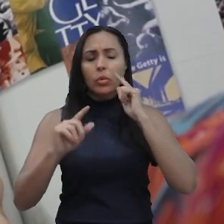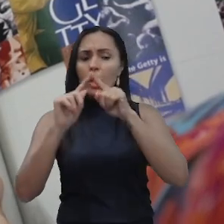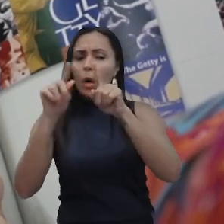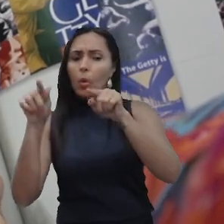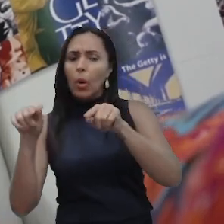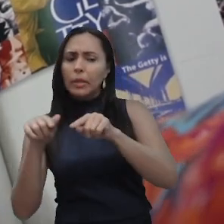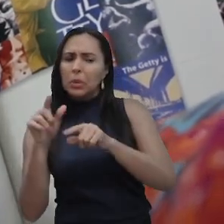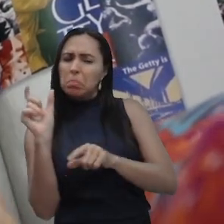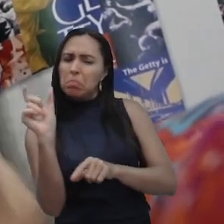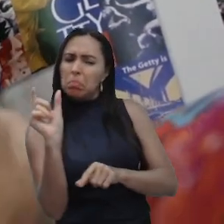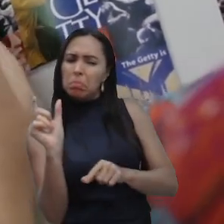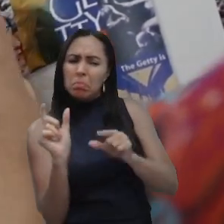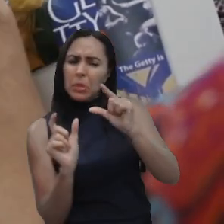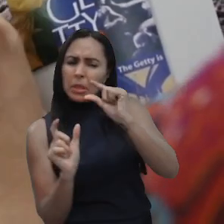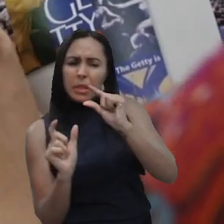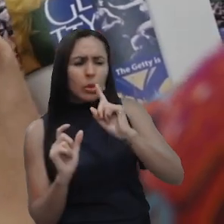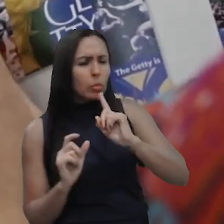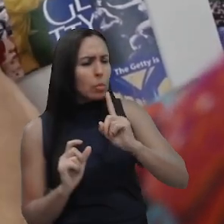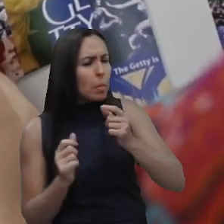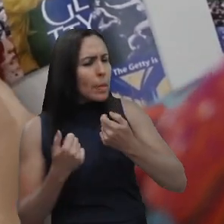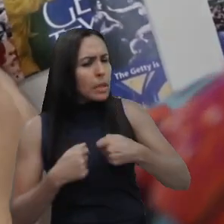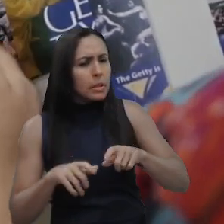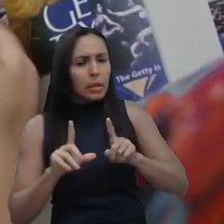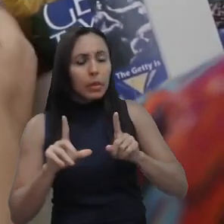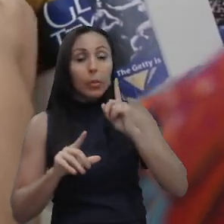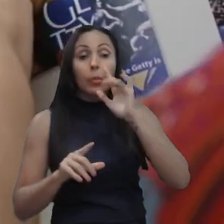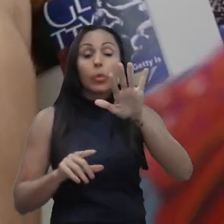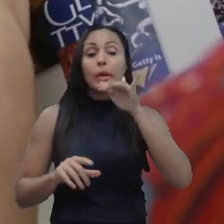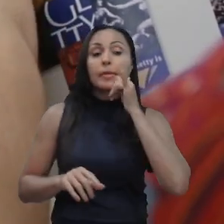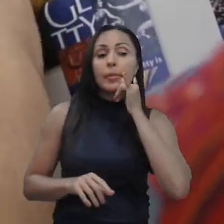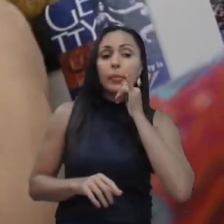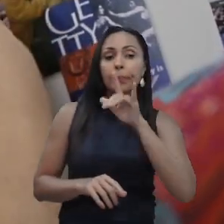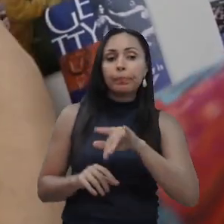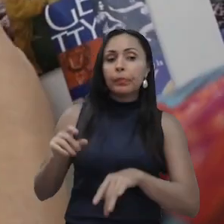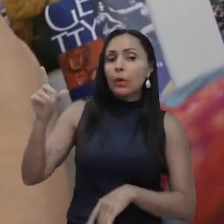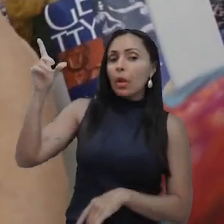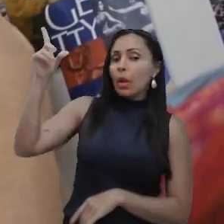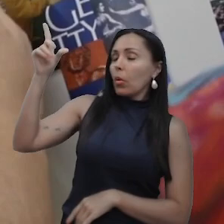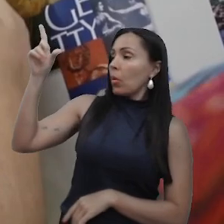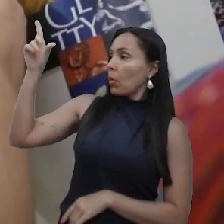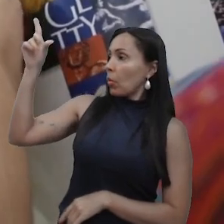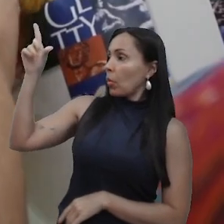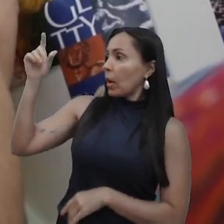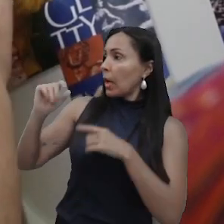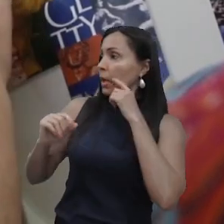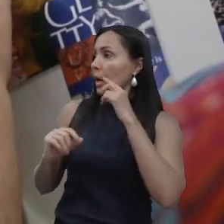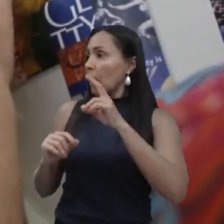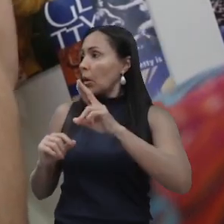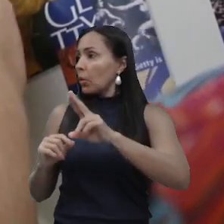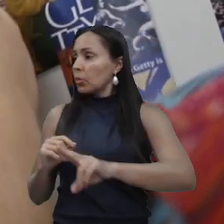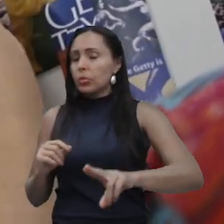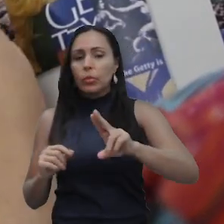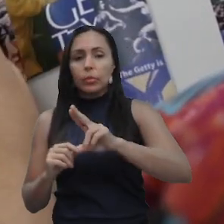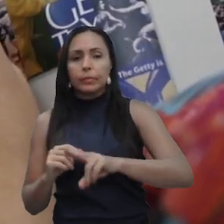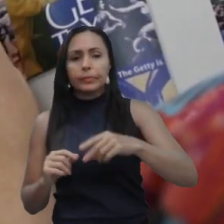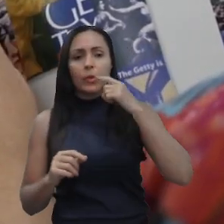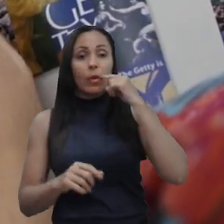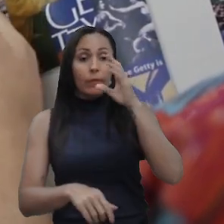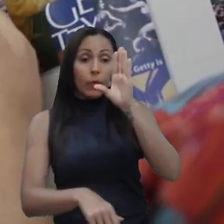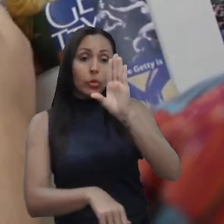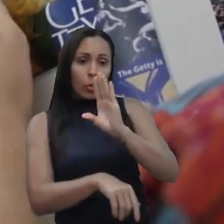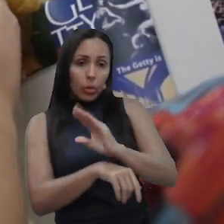né? Módulos tão pequenos. Aqui, por exemplo, ó, ela usou uma fotografia